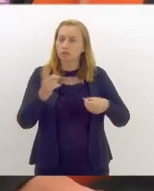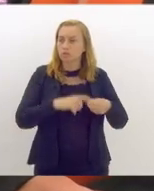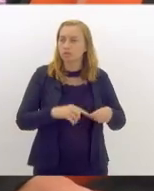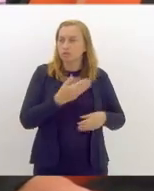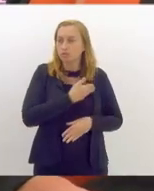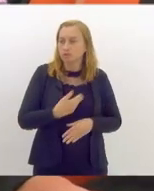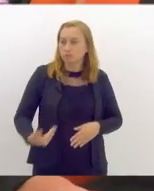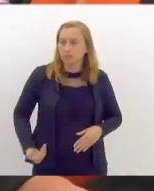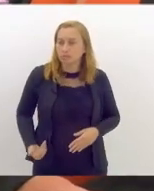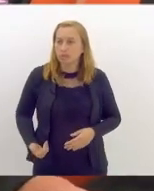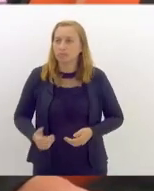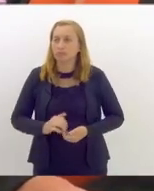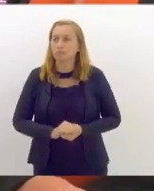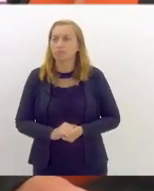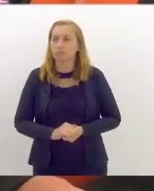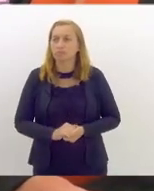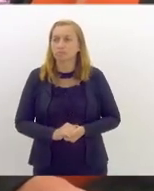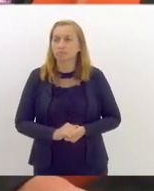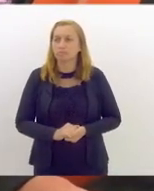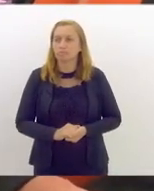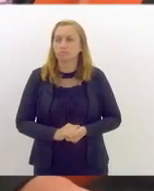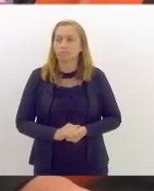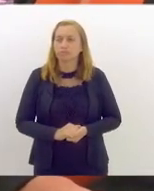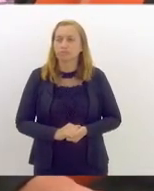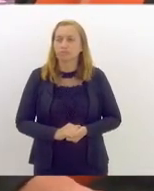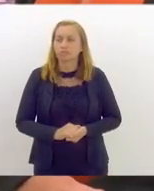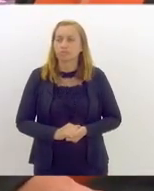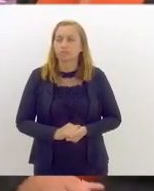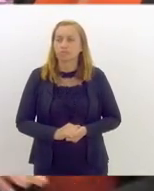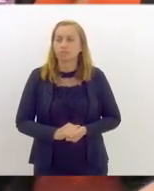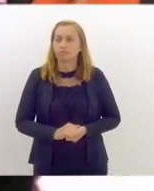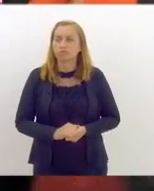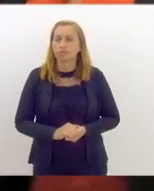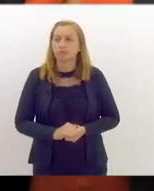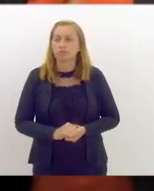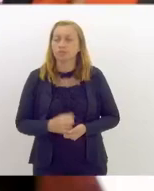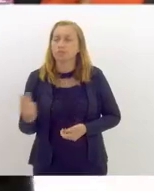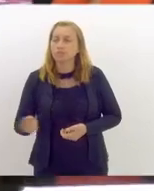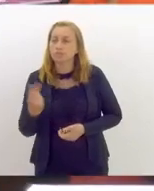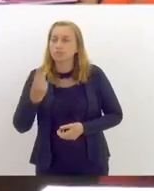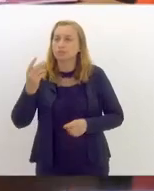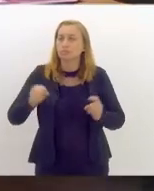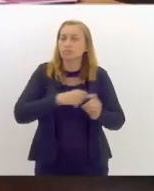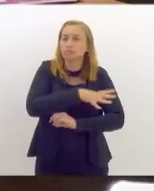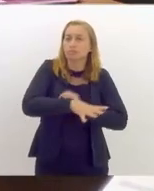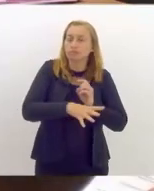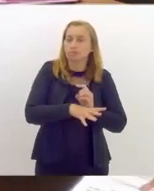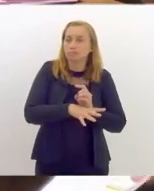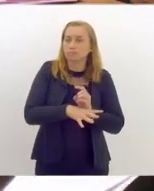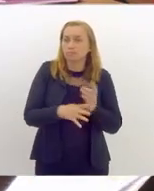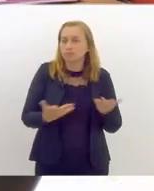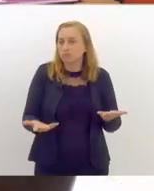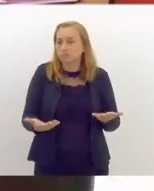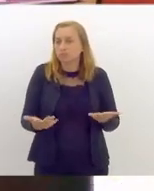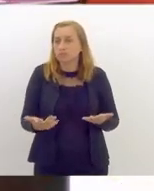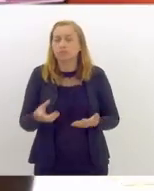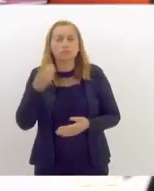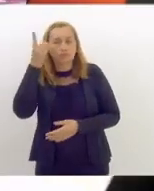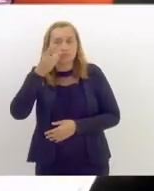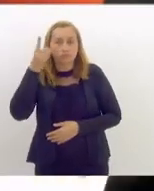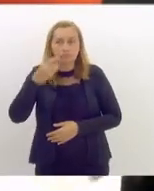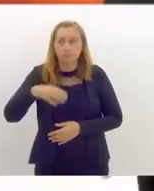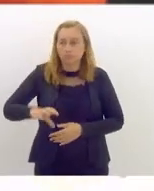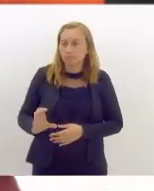Chico essa é uma coisa assim que vai valorizar a sociedade e a inofensiva Como disse o deputado